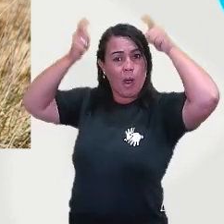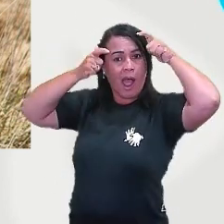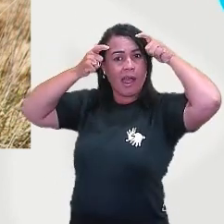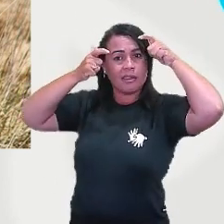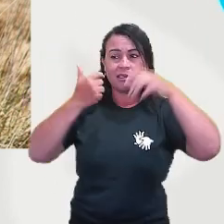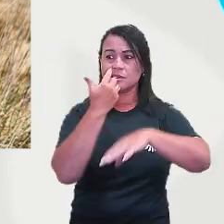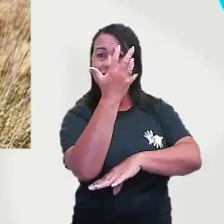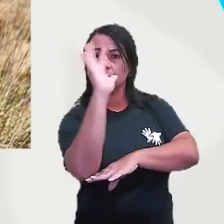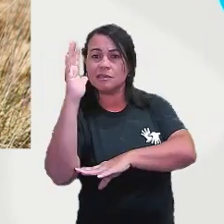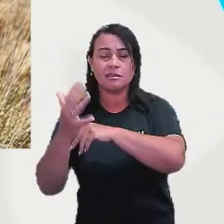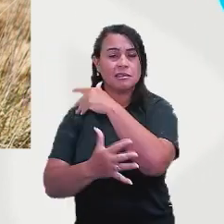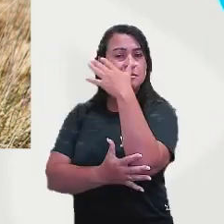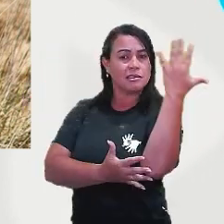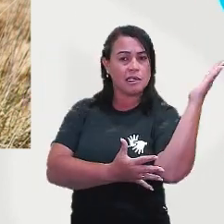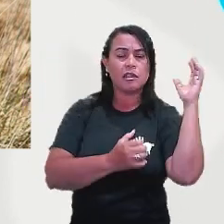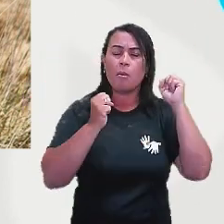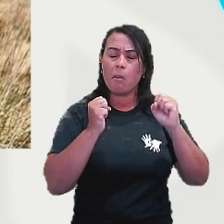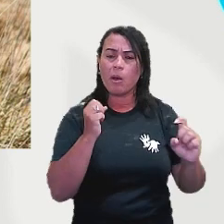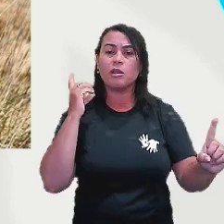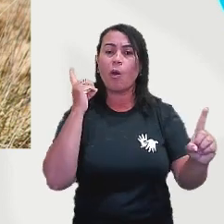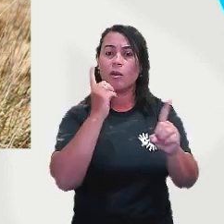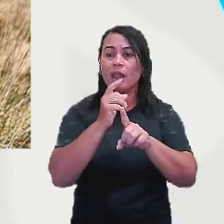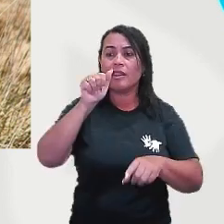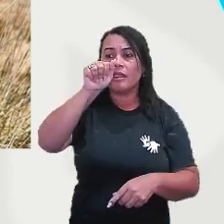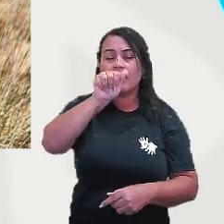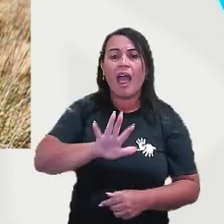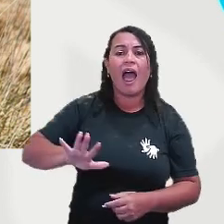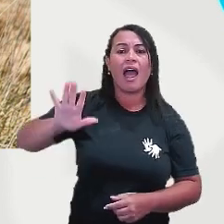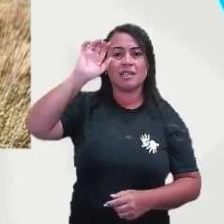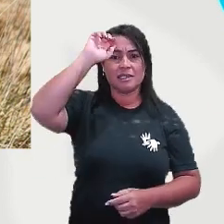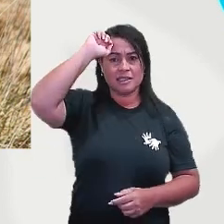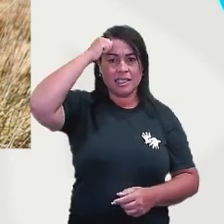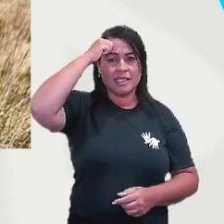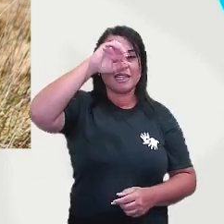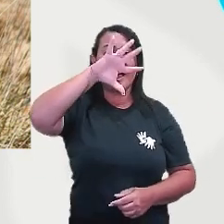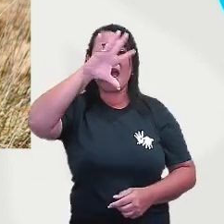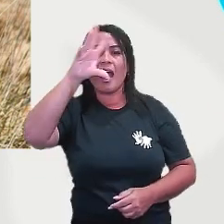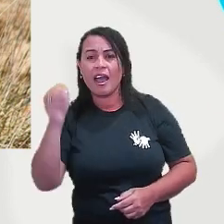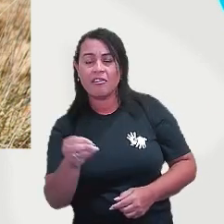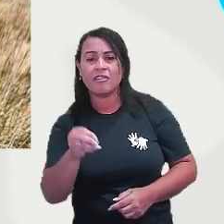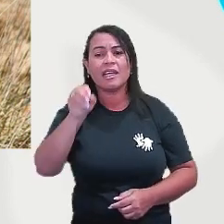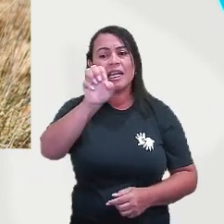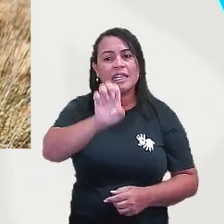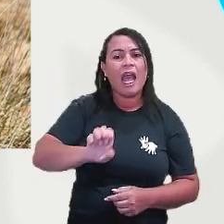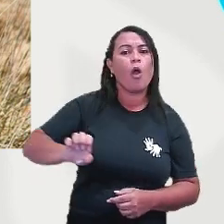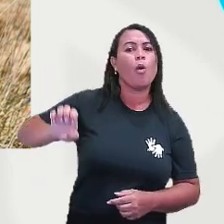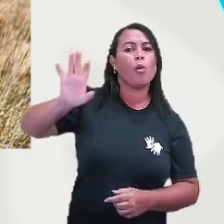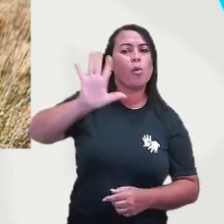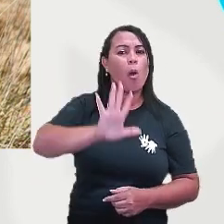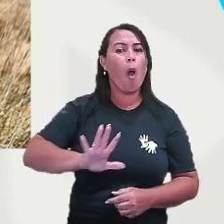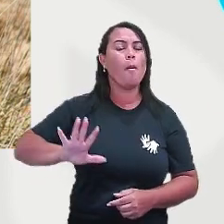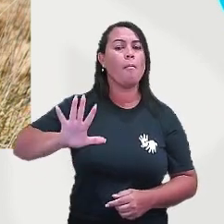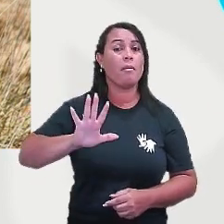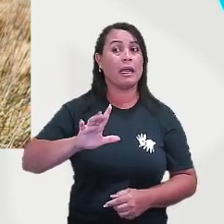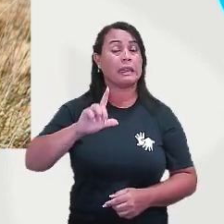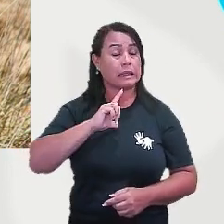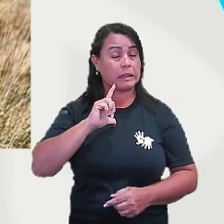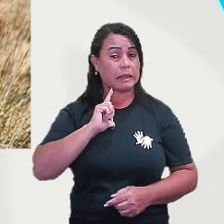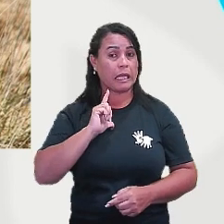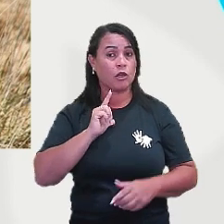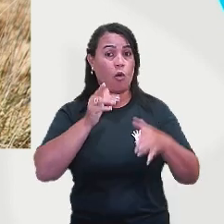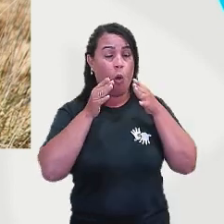Podem ser encontrados na Ásia, África e Europa. sendo que a maior parte